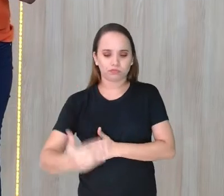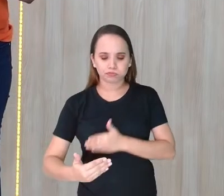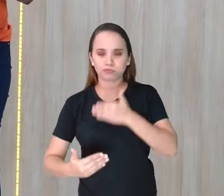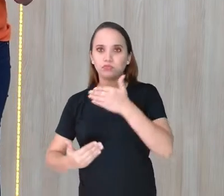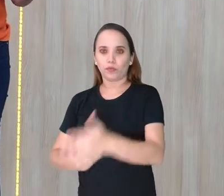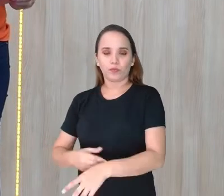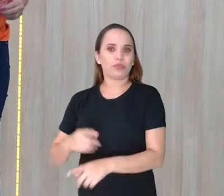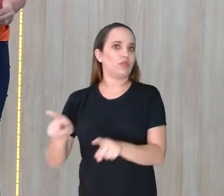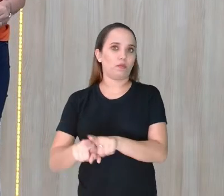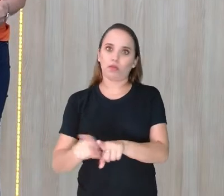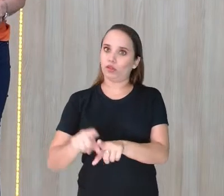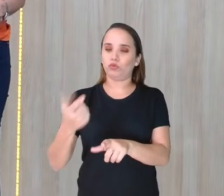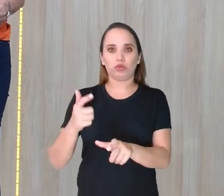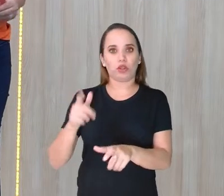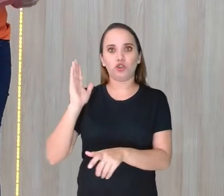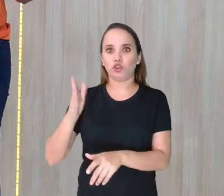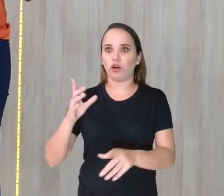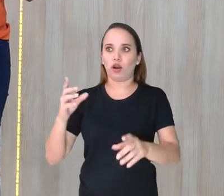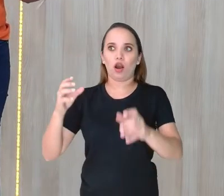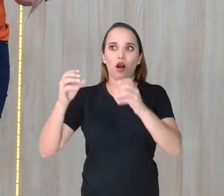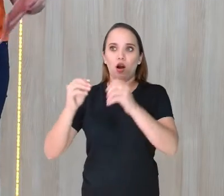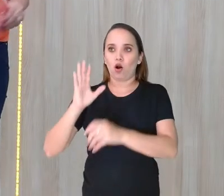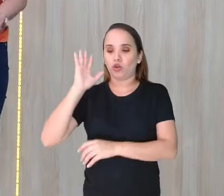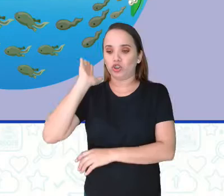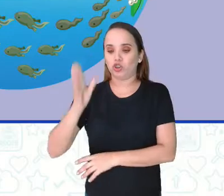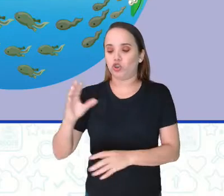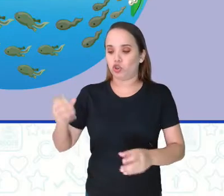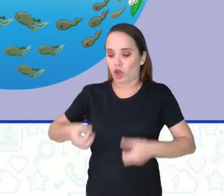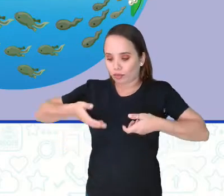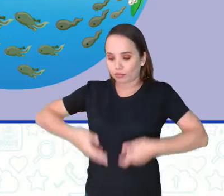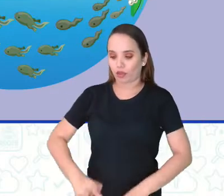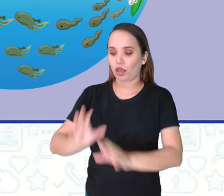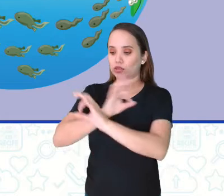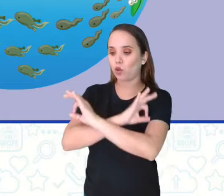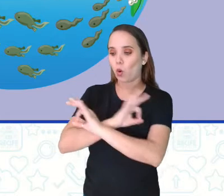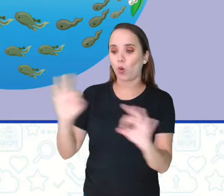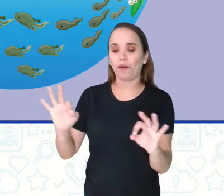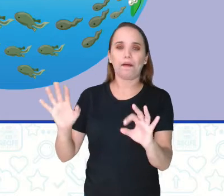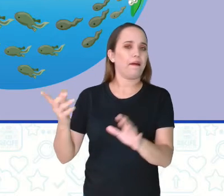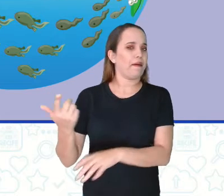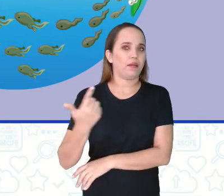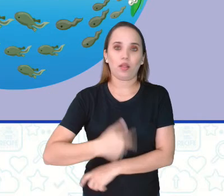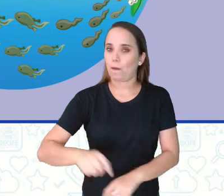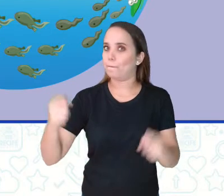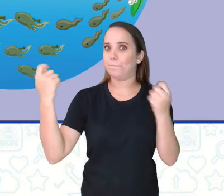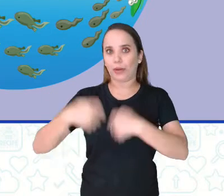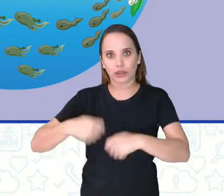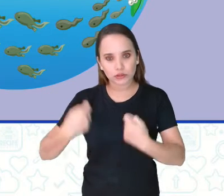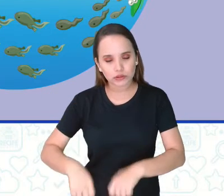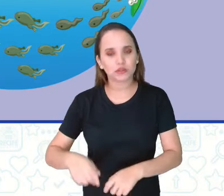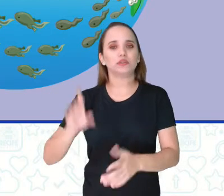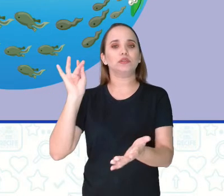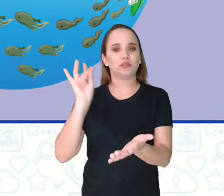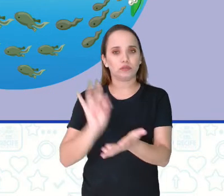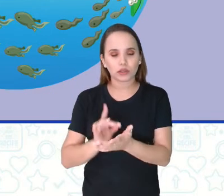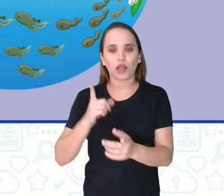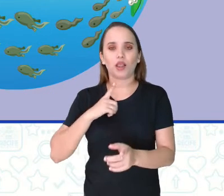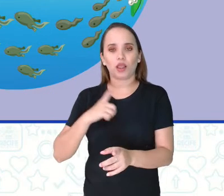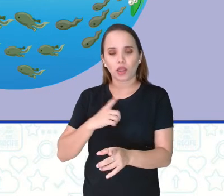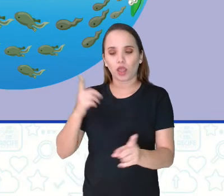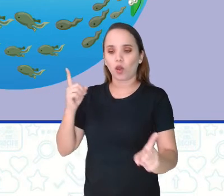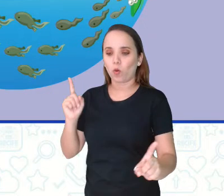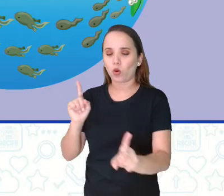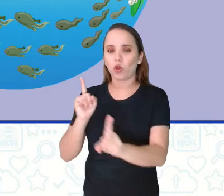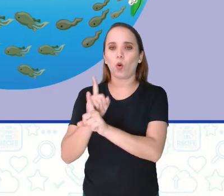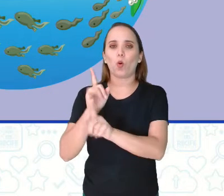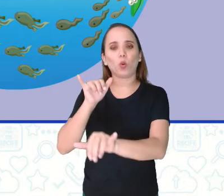nasce já formado, mesmo sendo uma reprodução sexuada, né? É necessário realmente que haja o encontro, né,